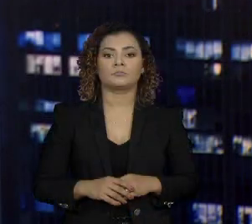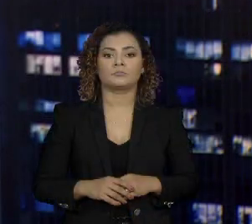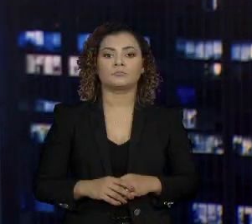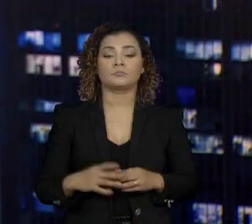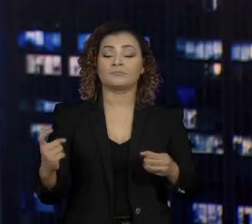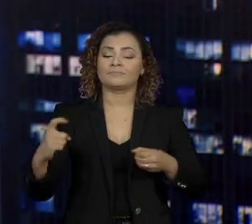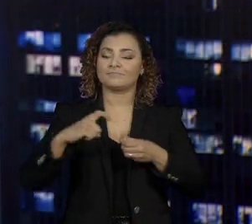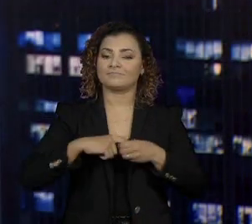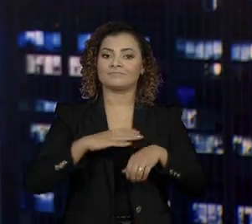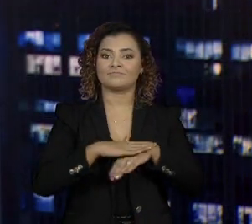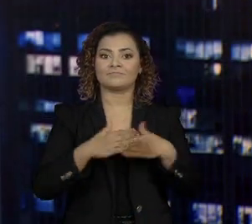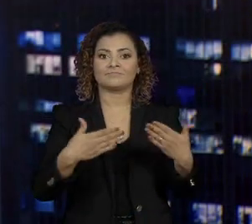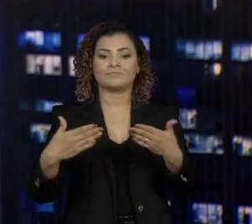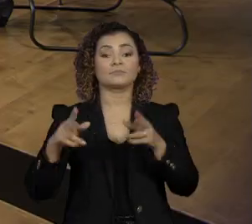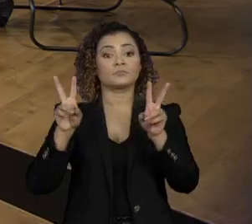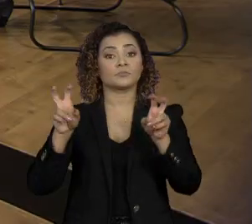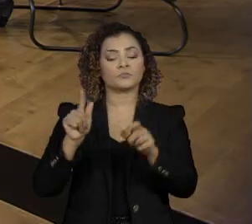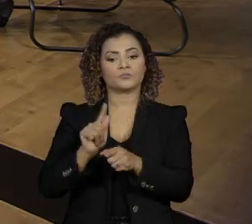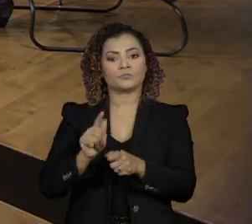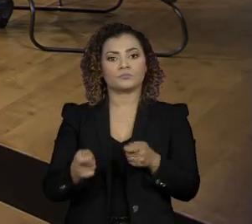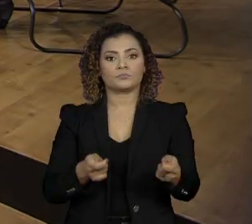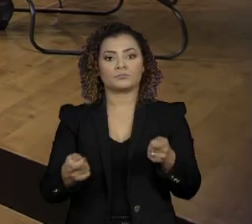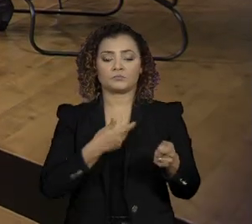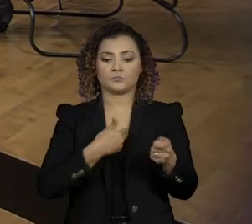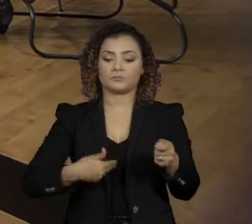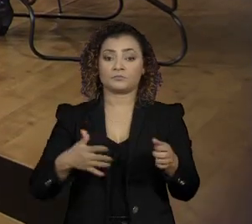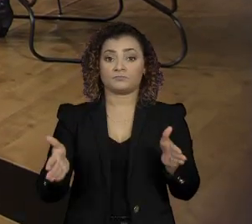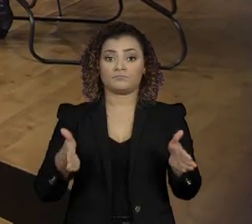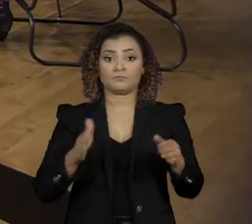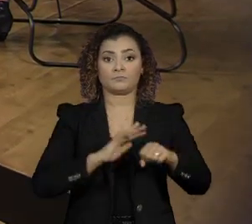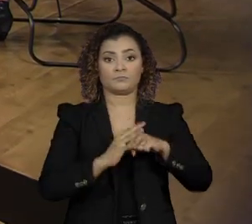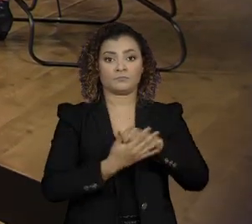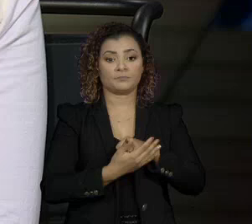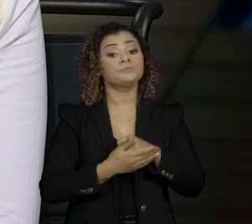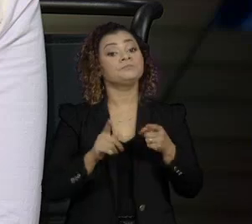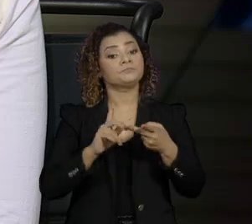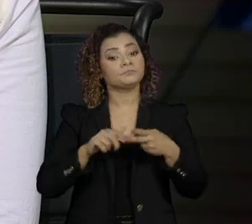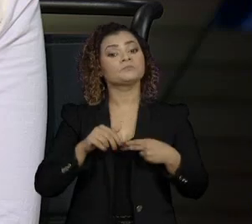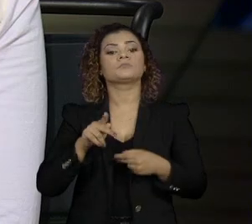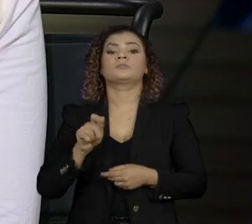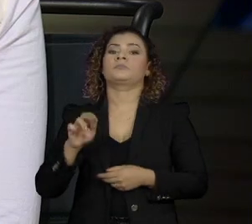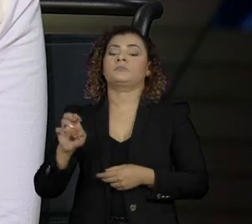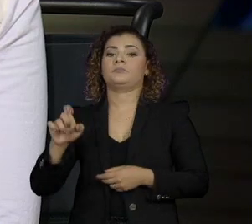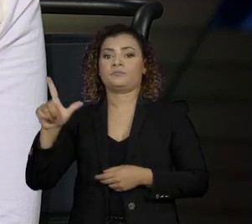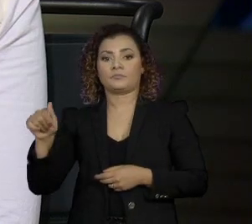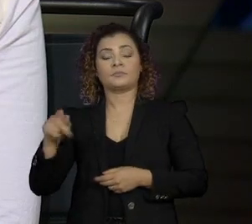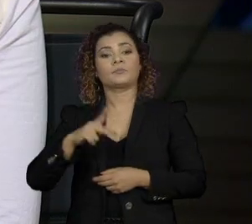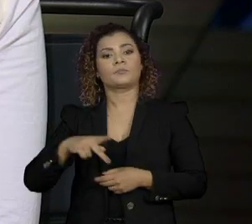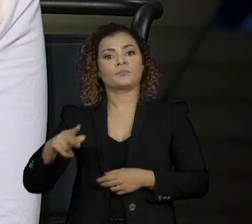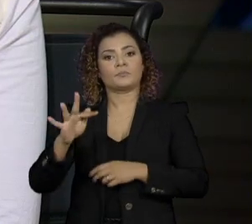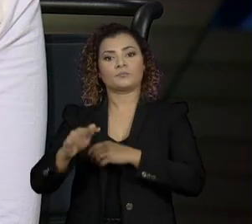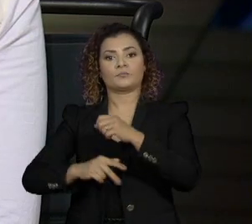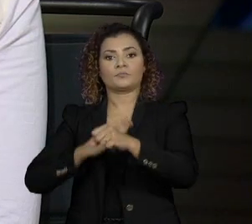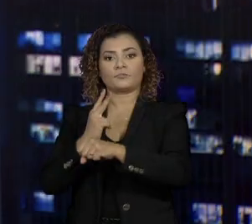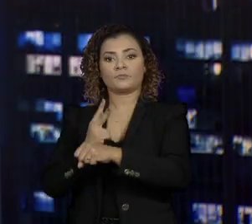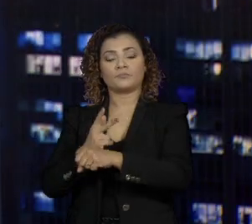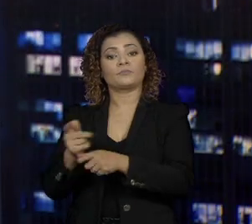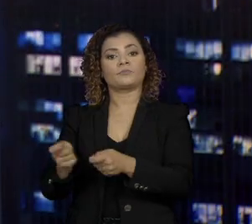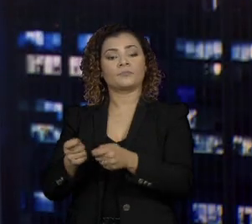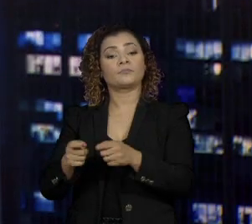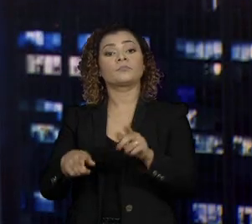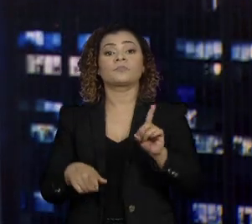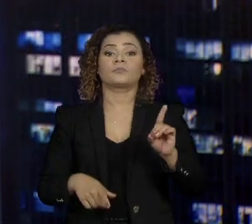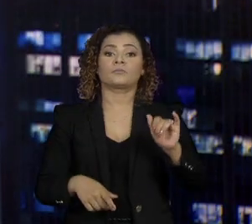Voltamos a conversar sobre a gestão pública durante a pandemia com Gabriela Lota, professora de Administração Pública da FGV São Paulo, e